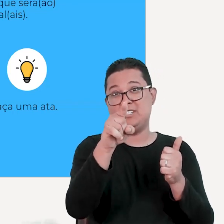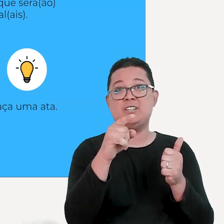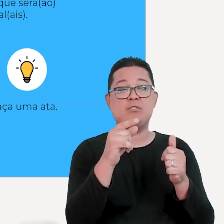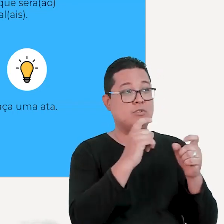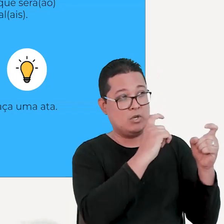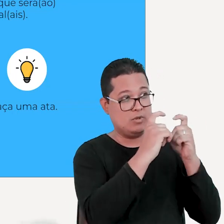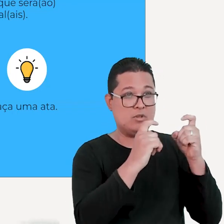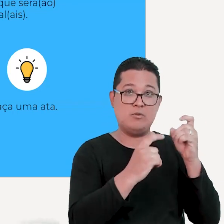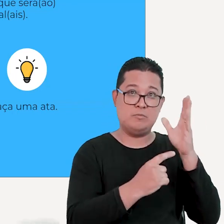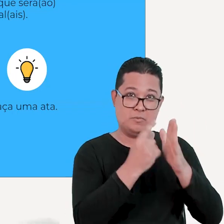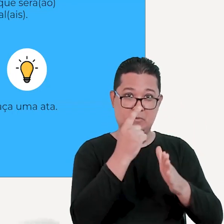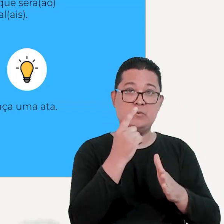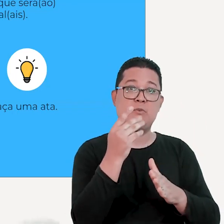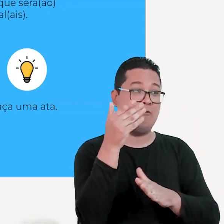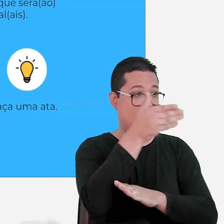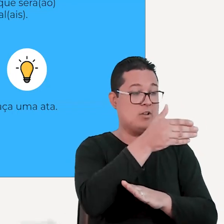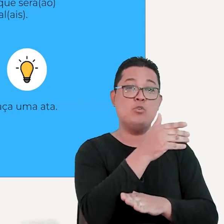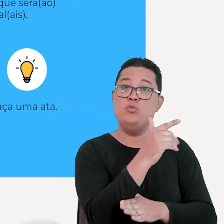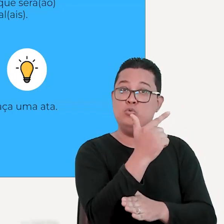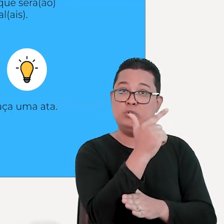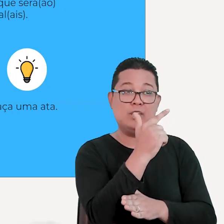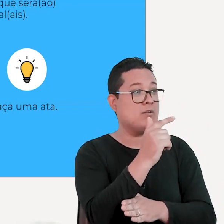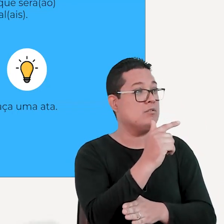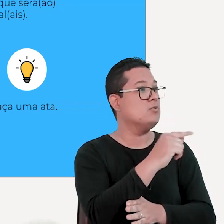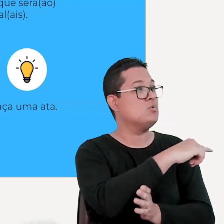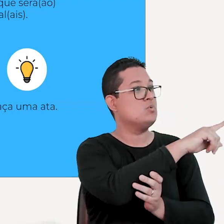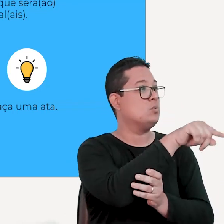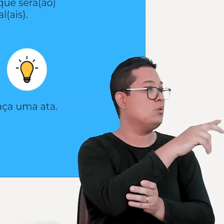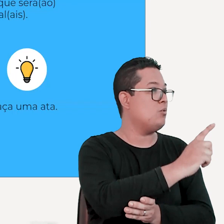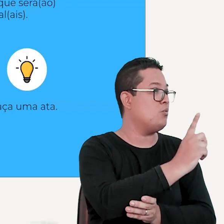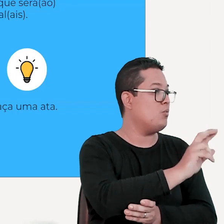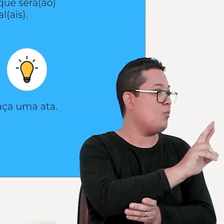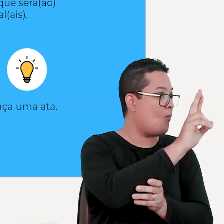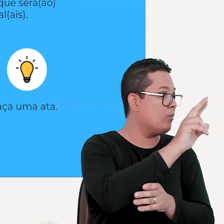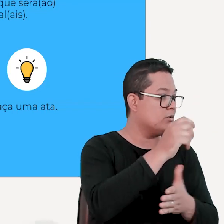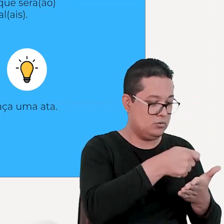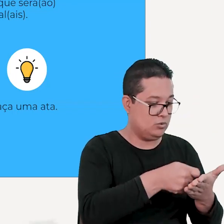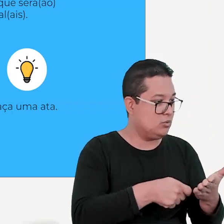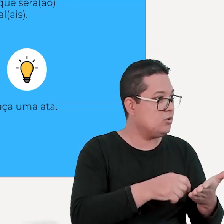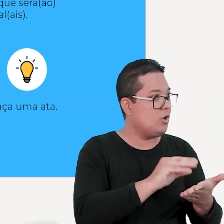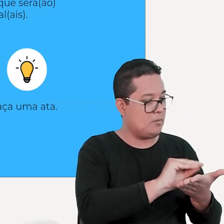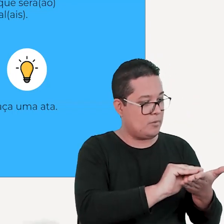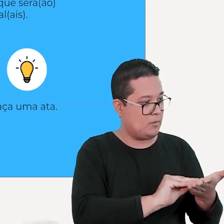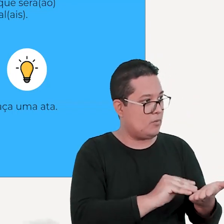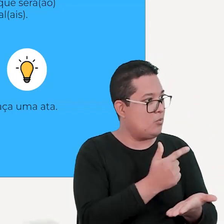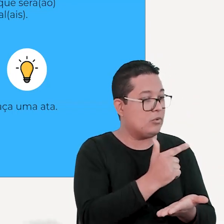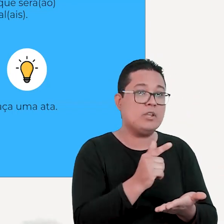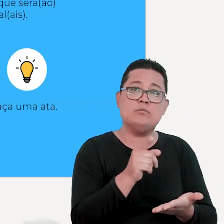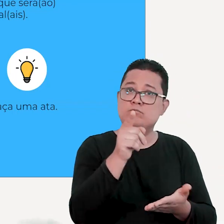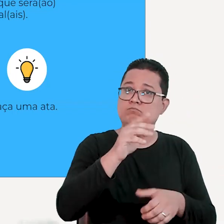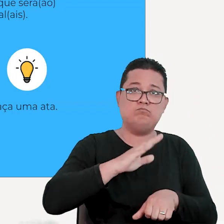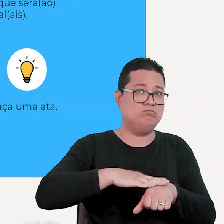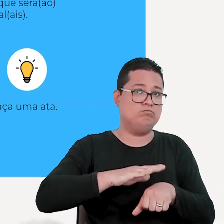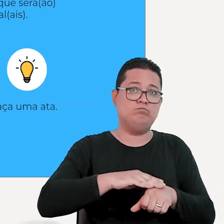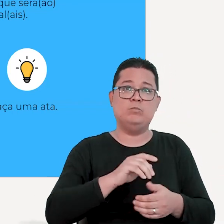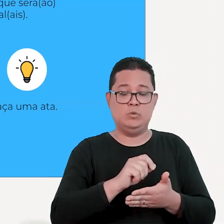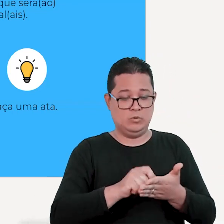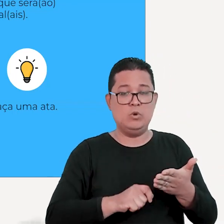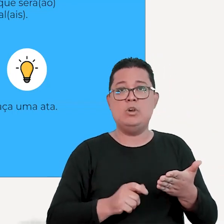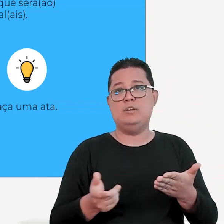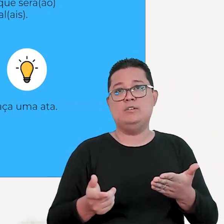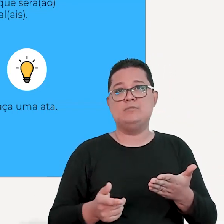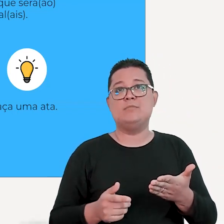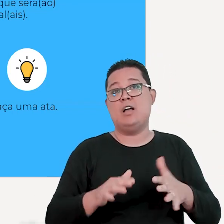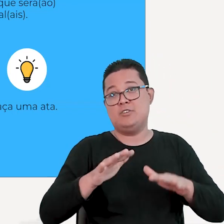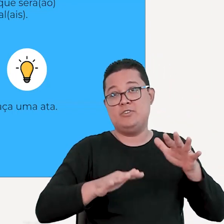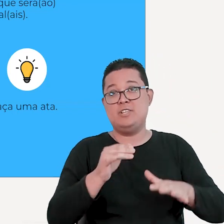eu escrevo lá todos os alinhamentos, se ficou pendente alguma informação, eu coloco pendência tal